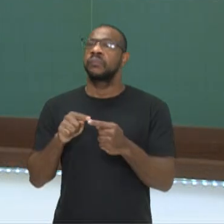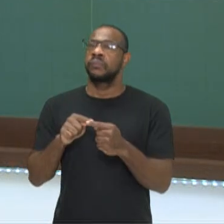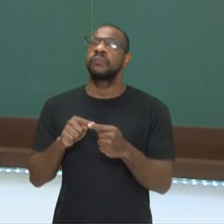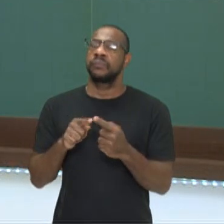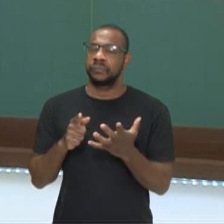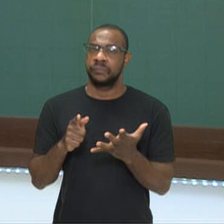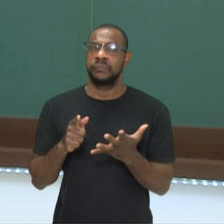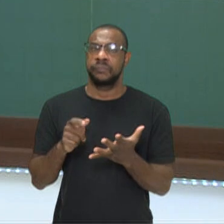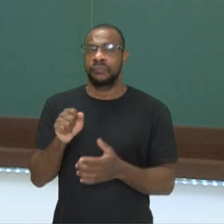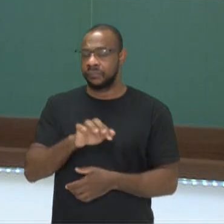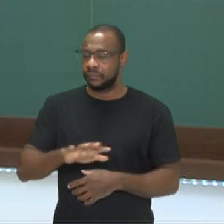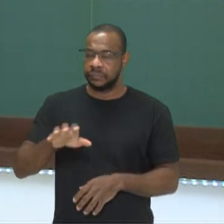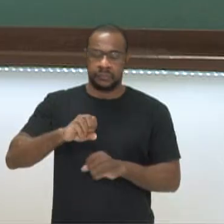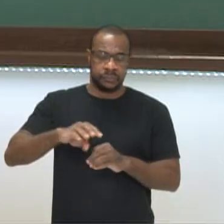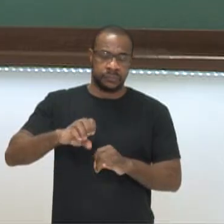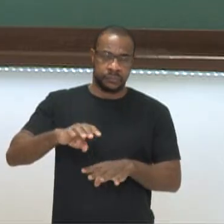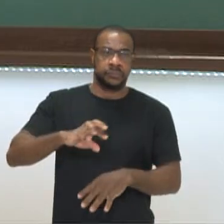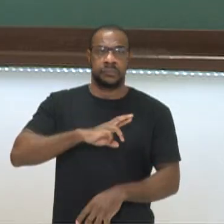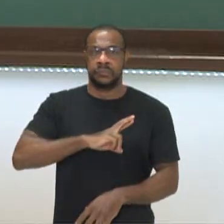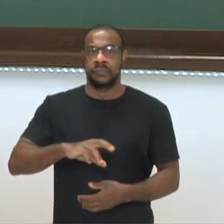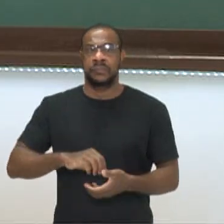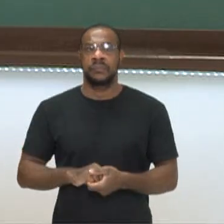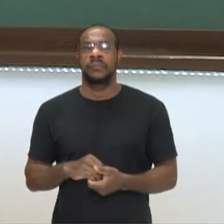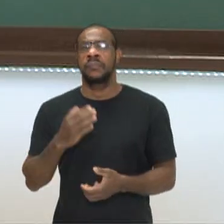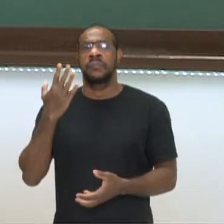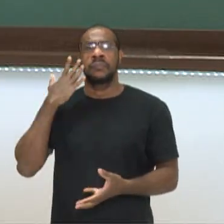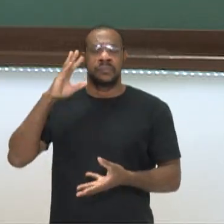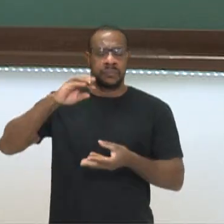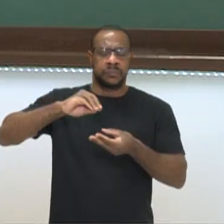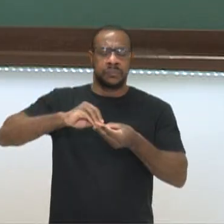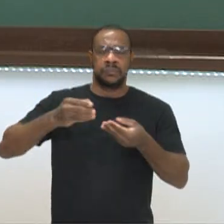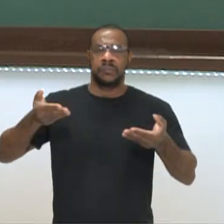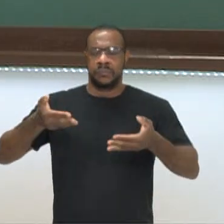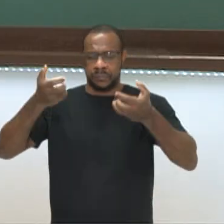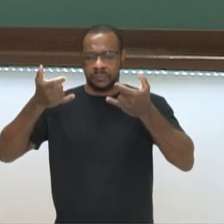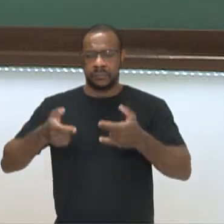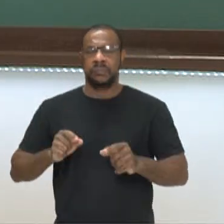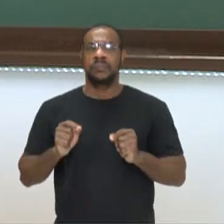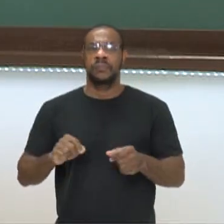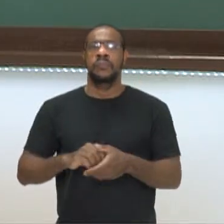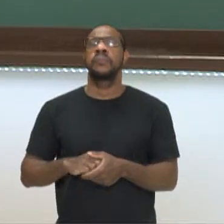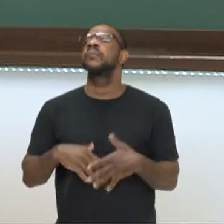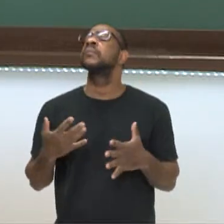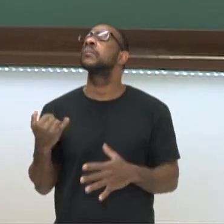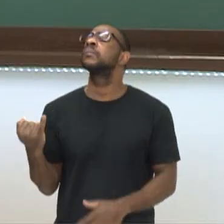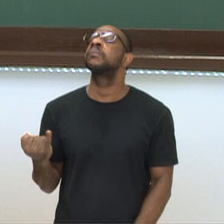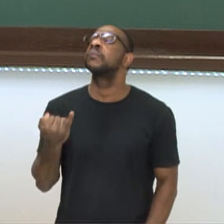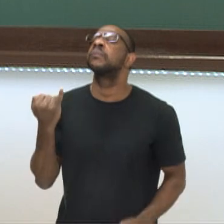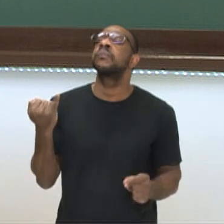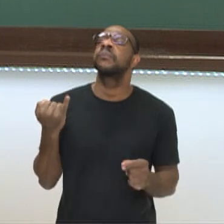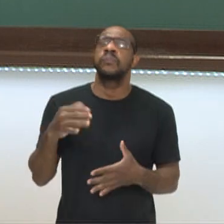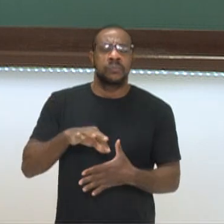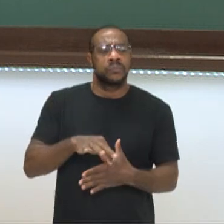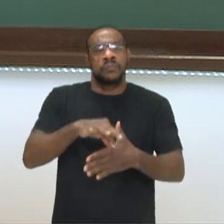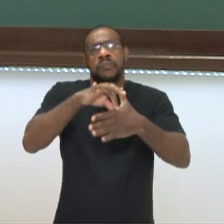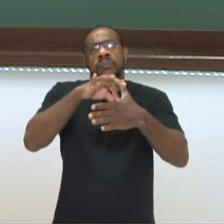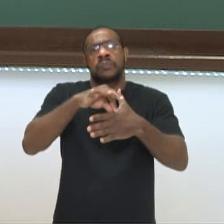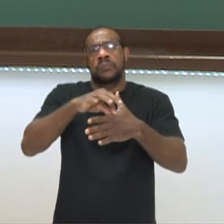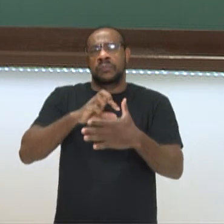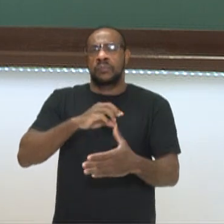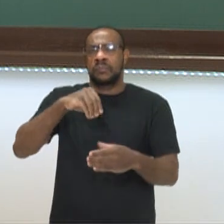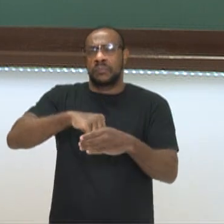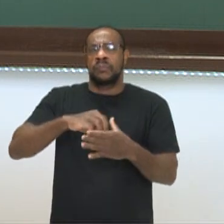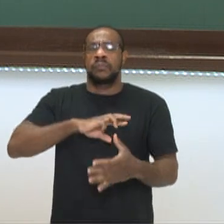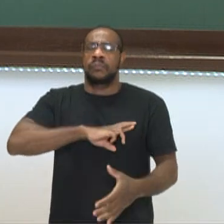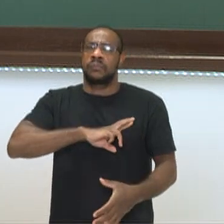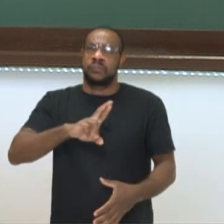ensino religioso. Retomando aqui o que nós estamos falando na nossa aula sobre a importância dos líderes religiosos na